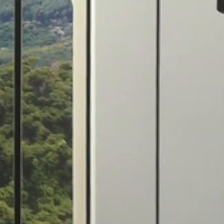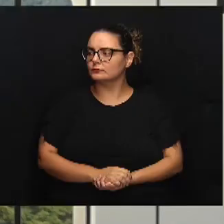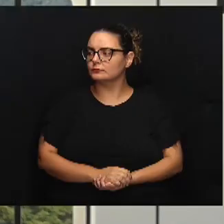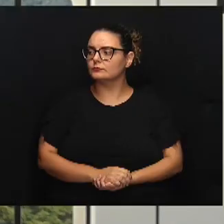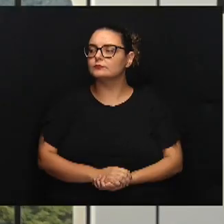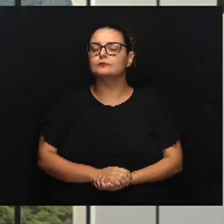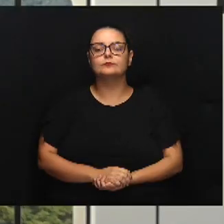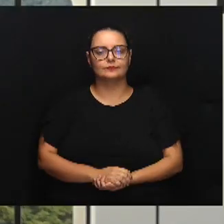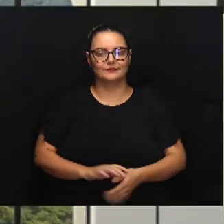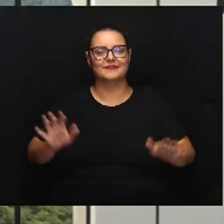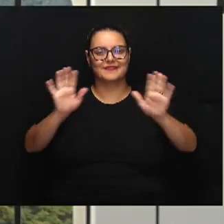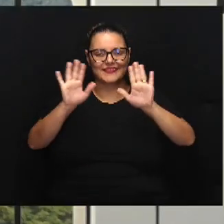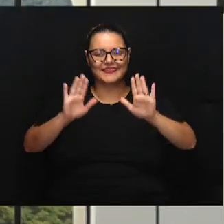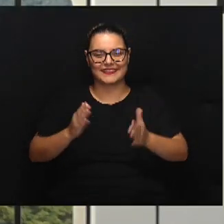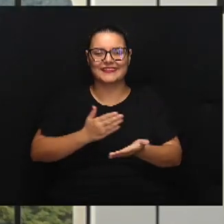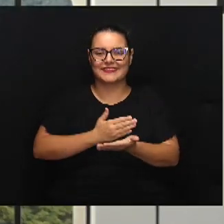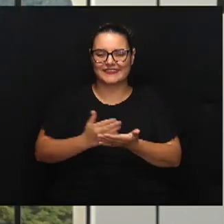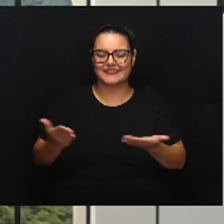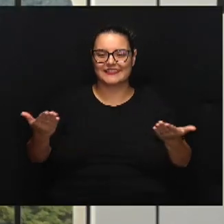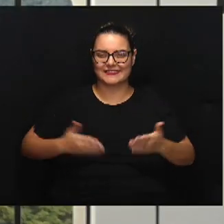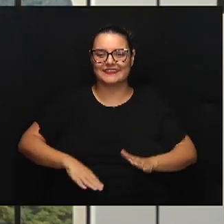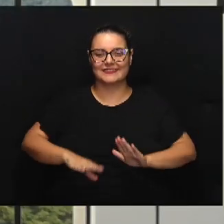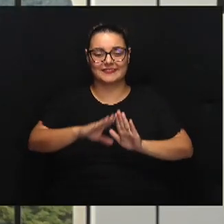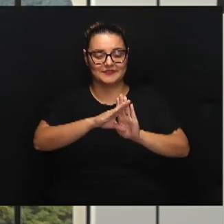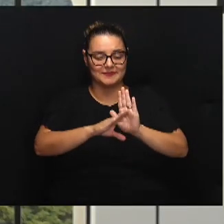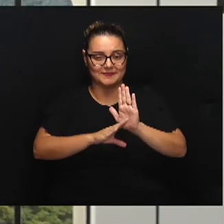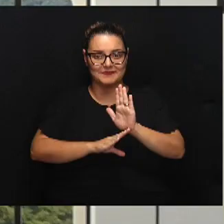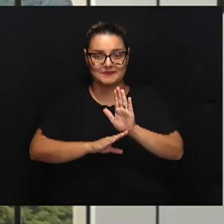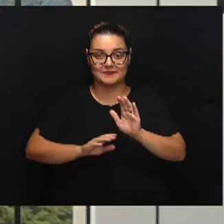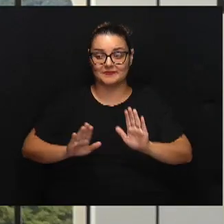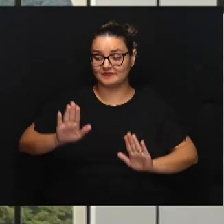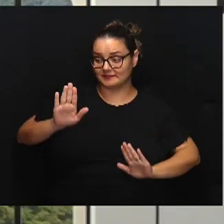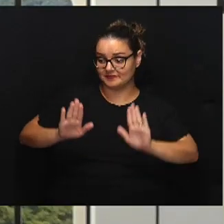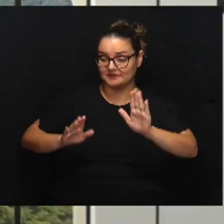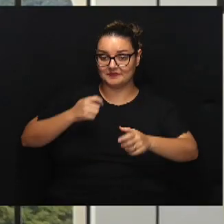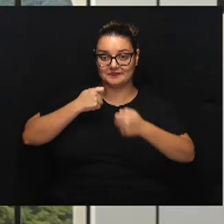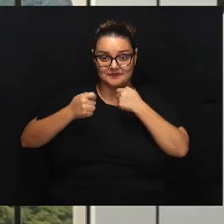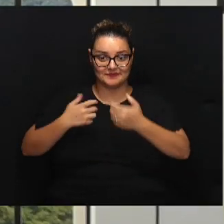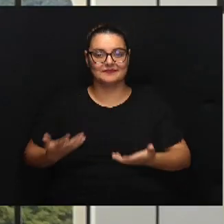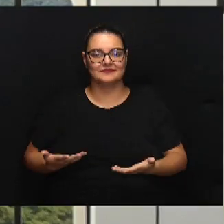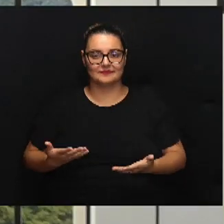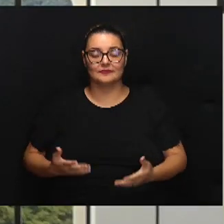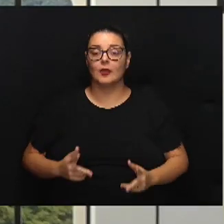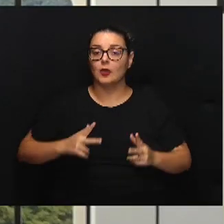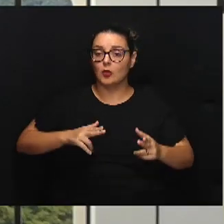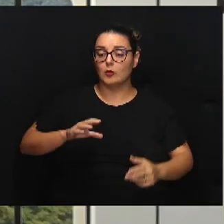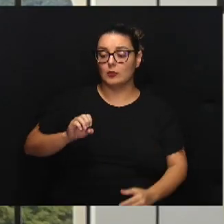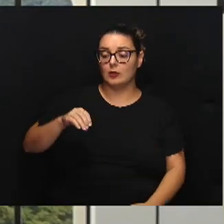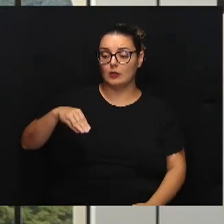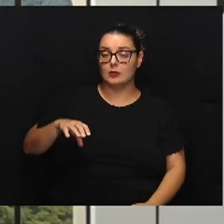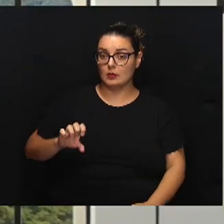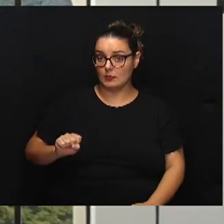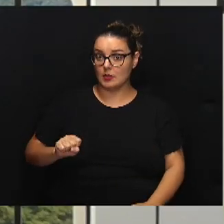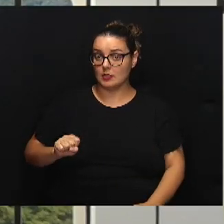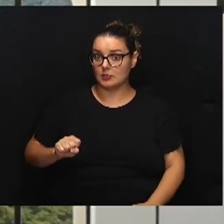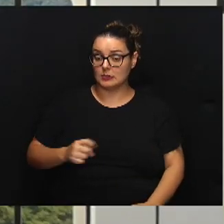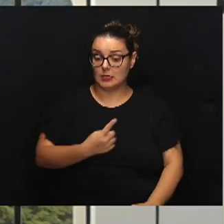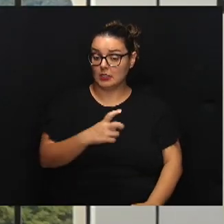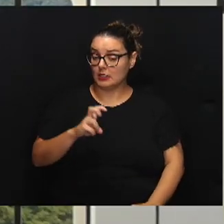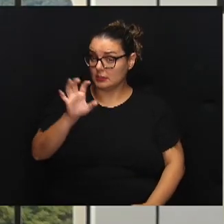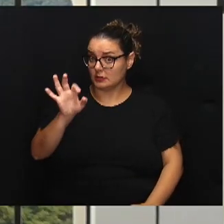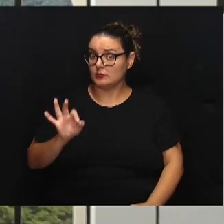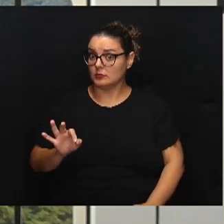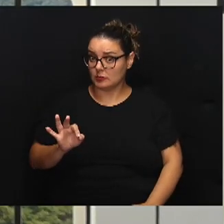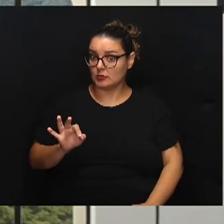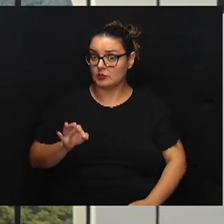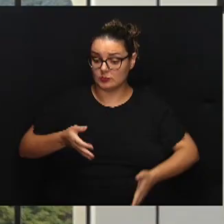Olá, começa agora o programa Questão de Ordem. De acordo com a Organização Mundial da Saúde, apenas 15%